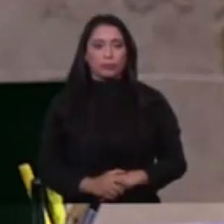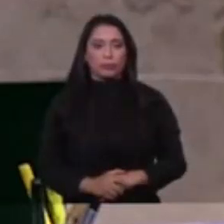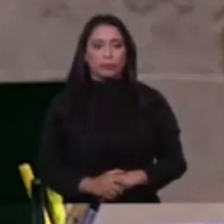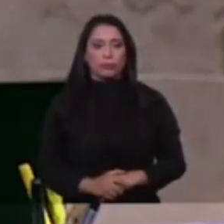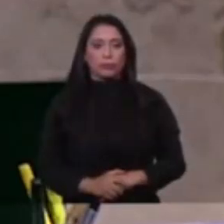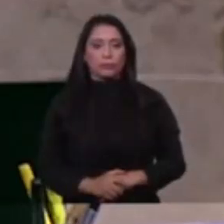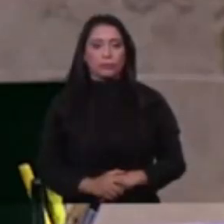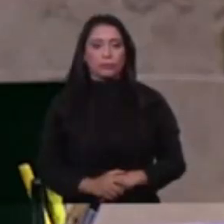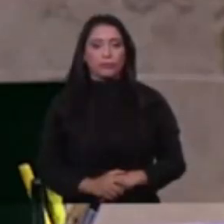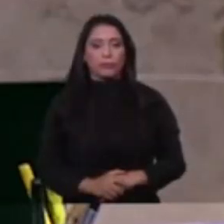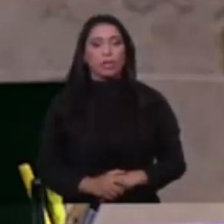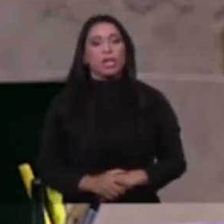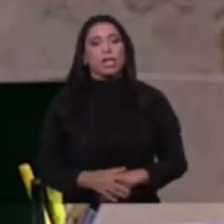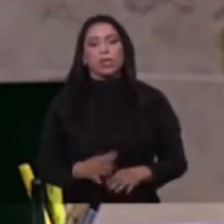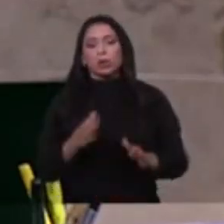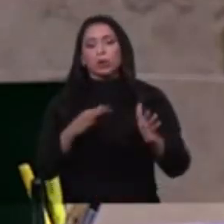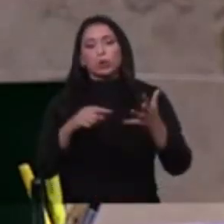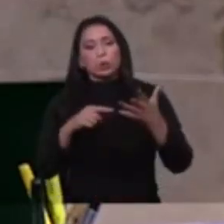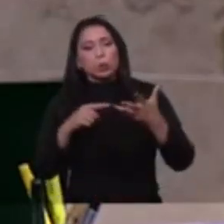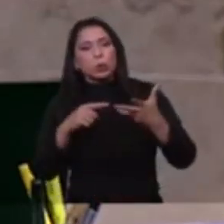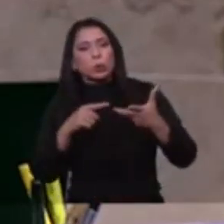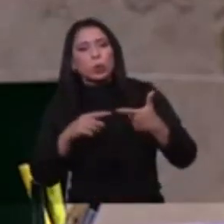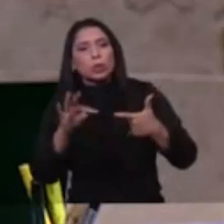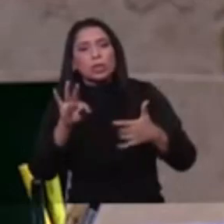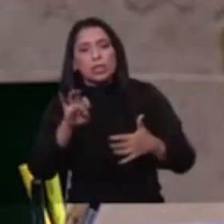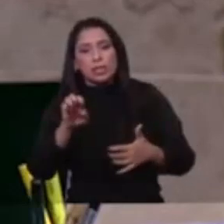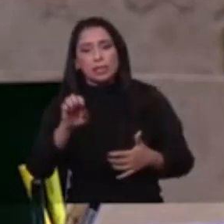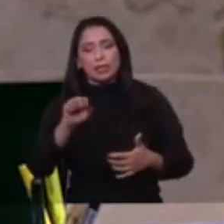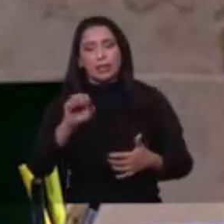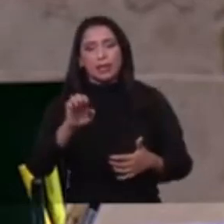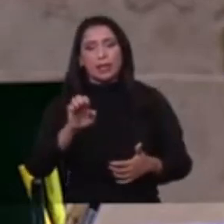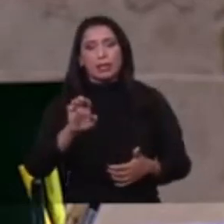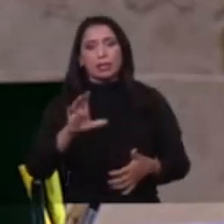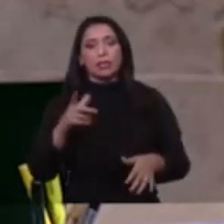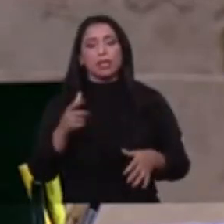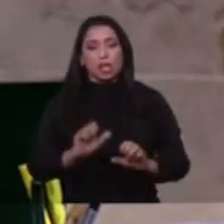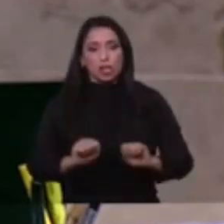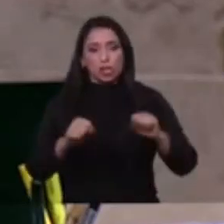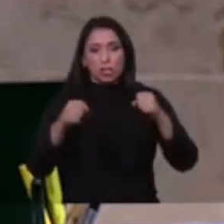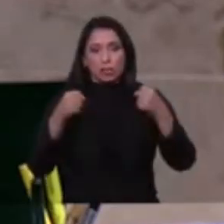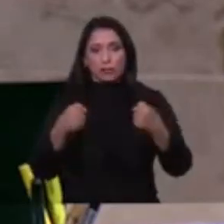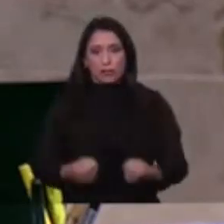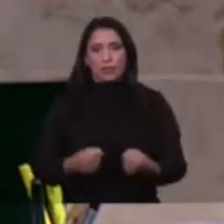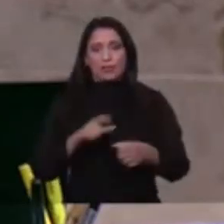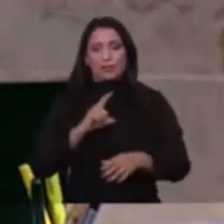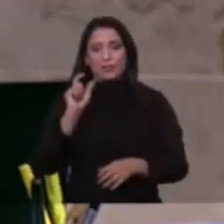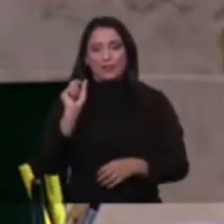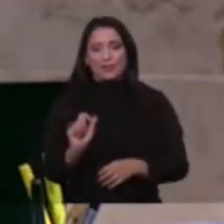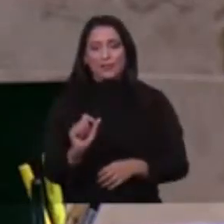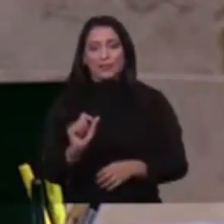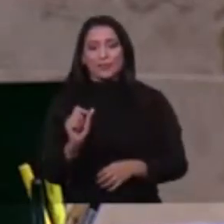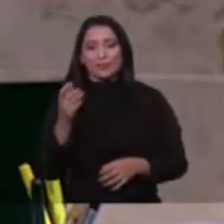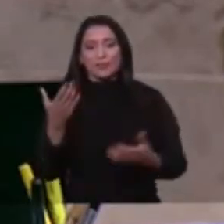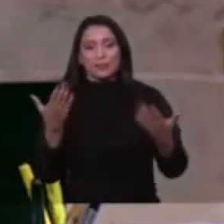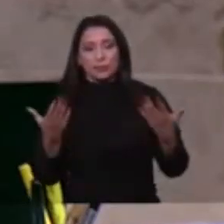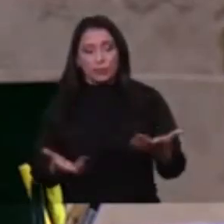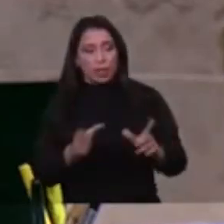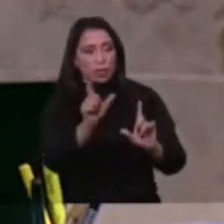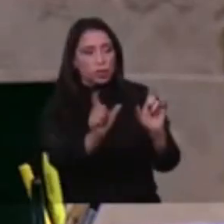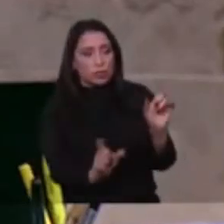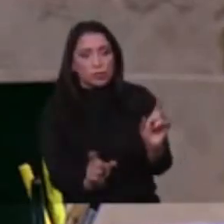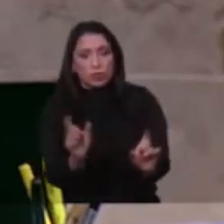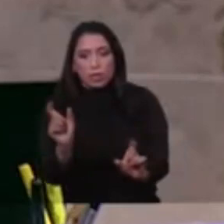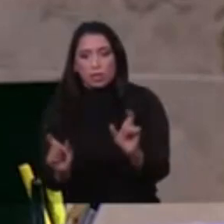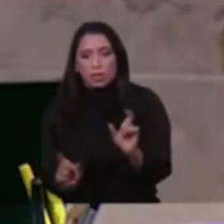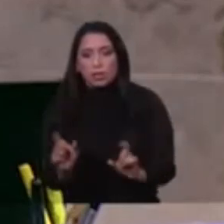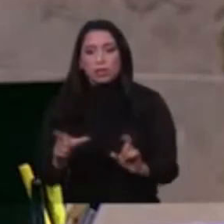impugnamos todas as teses de defesa, as alegações defensivas individualizadas e